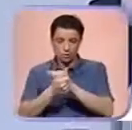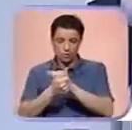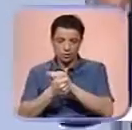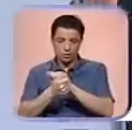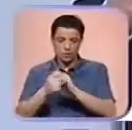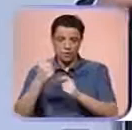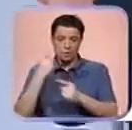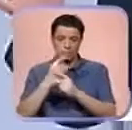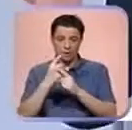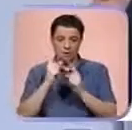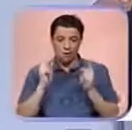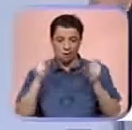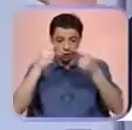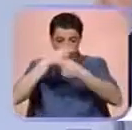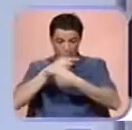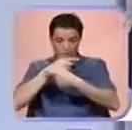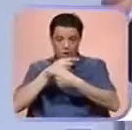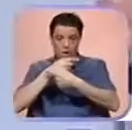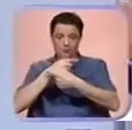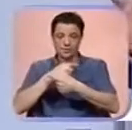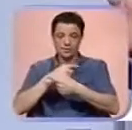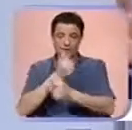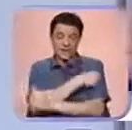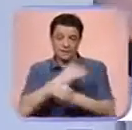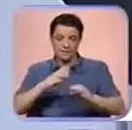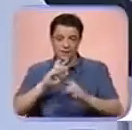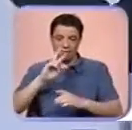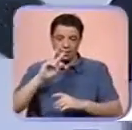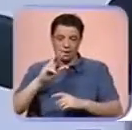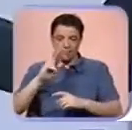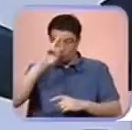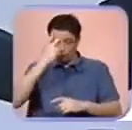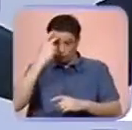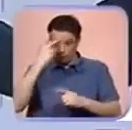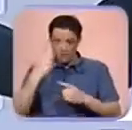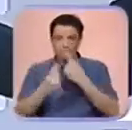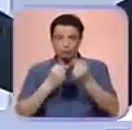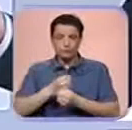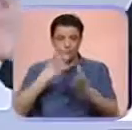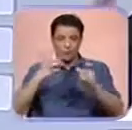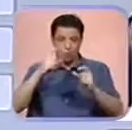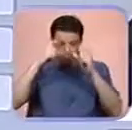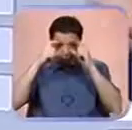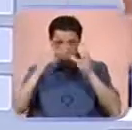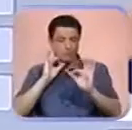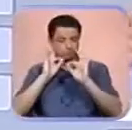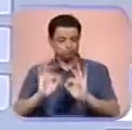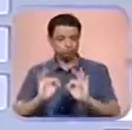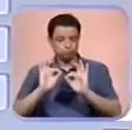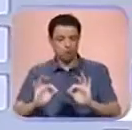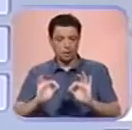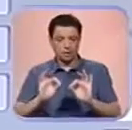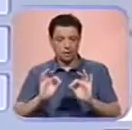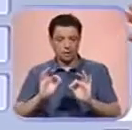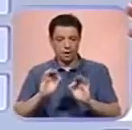esforço, põe os olhos para dentro e cria ali um mecanismo de desequilíbrio. Claro. E muitas vezes com óculos adequados, muitos